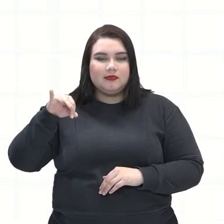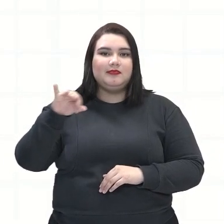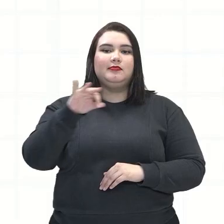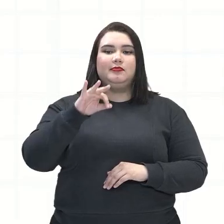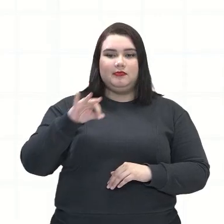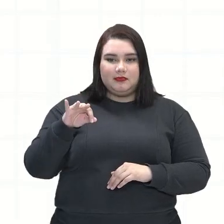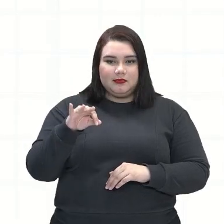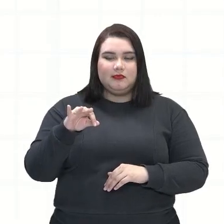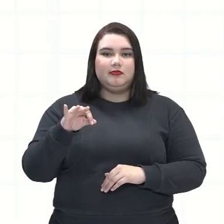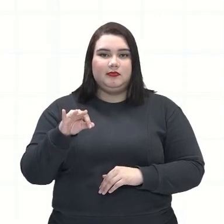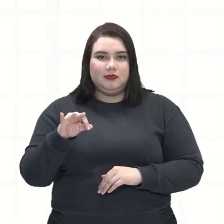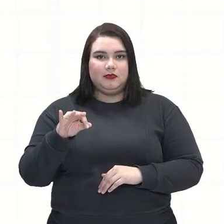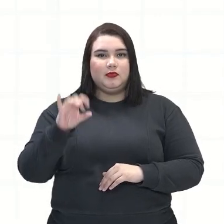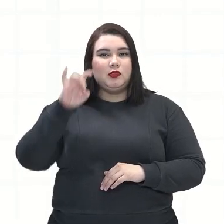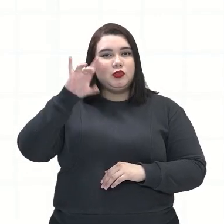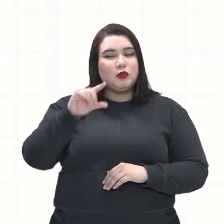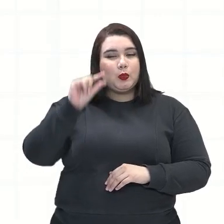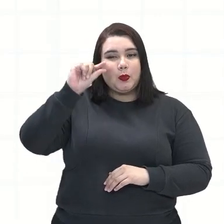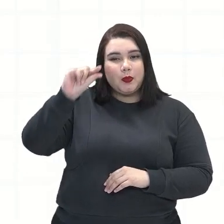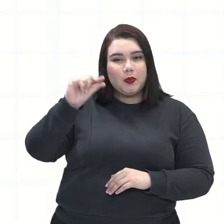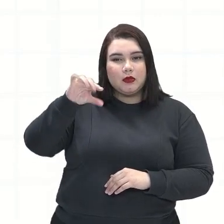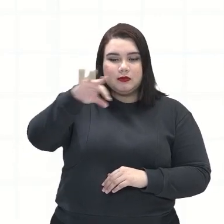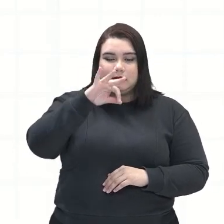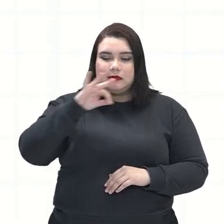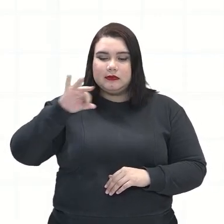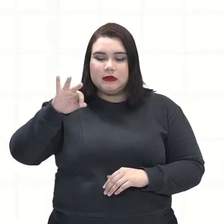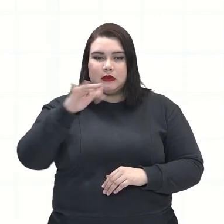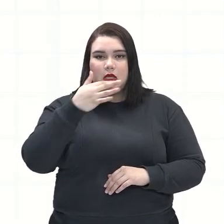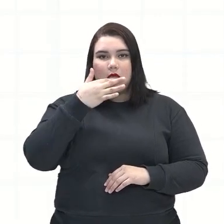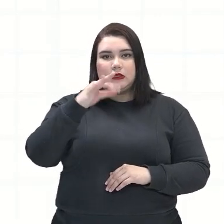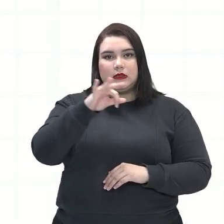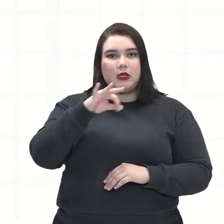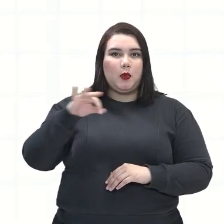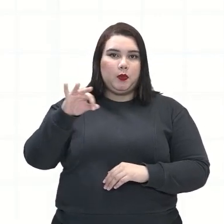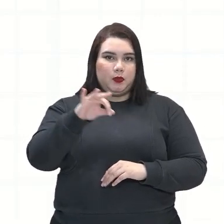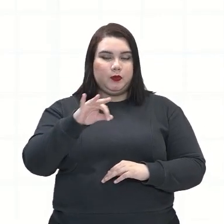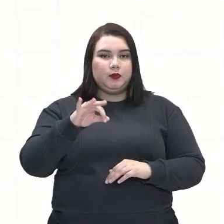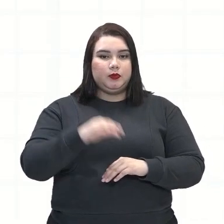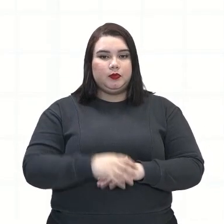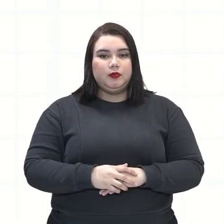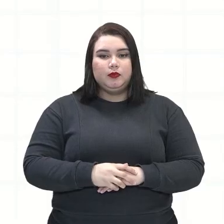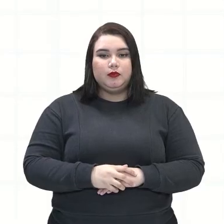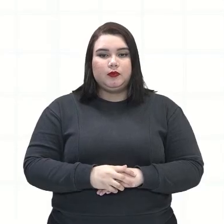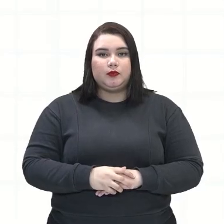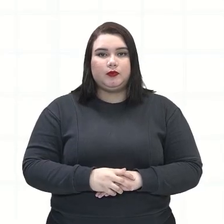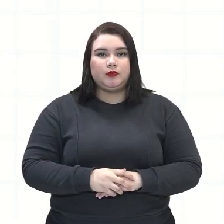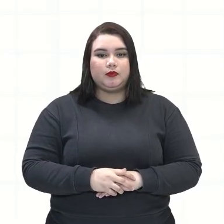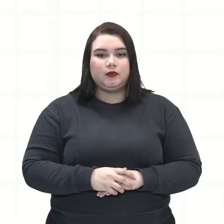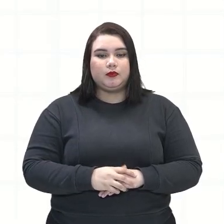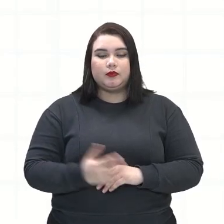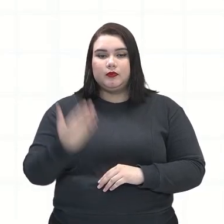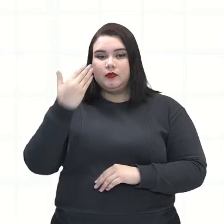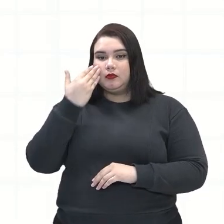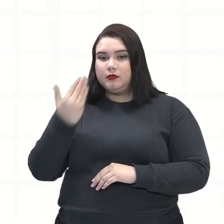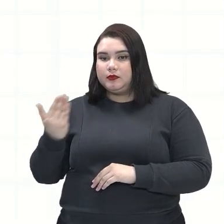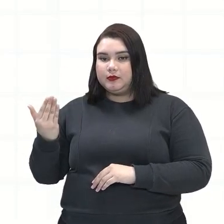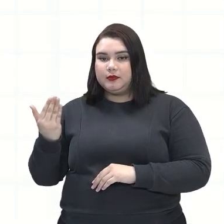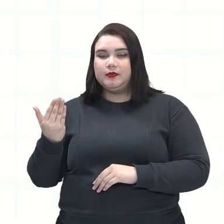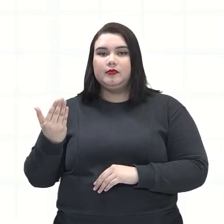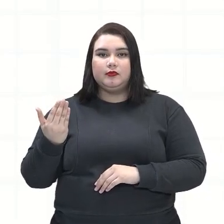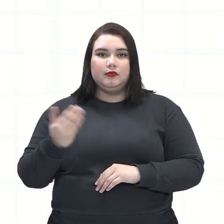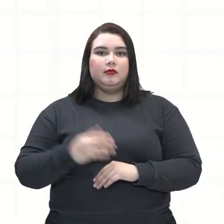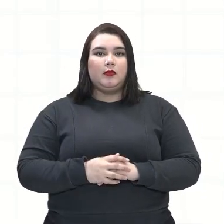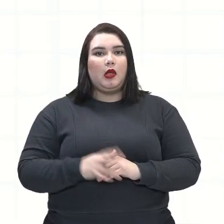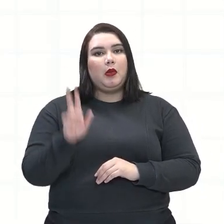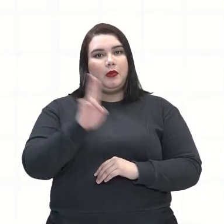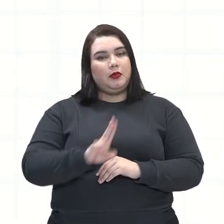olha, a pinch of salt. A pinch of salt. Então, esse é o recurso